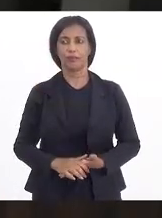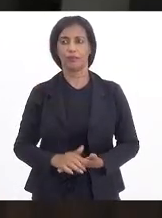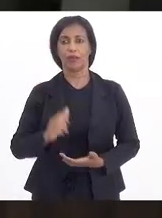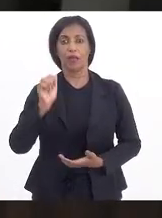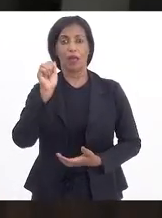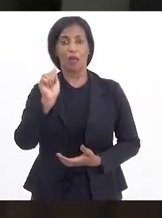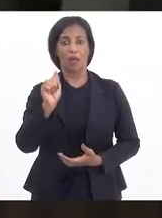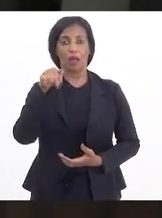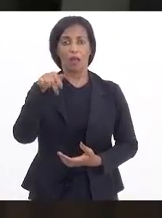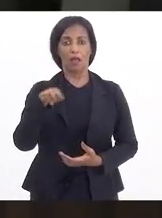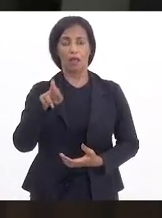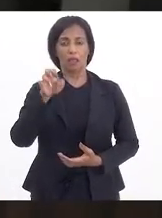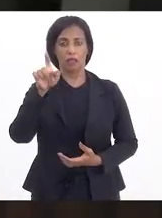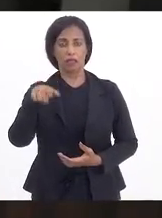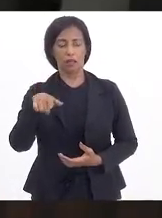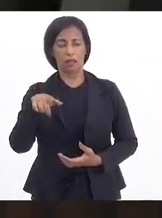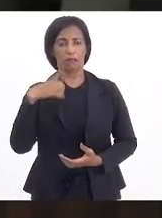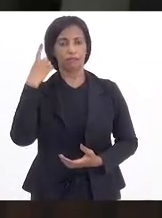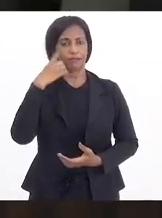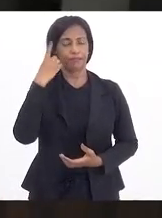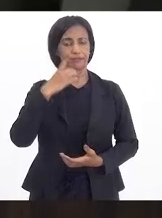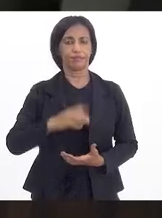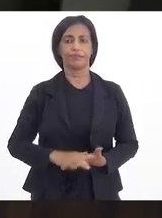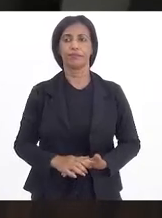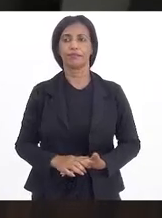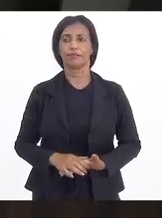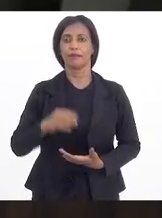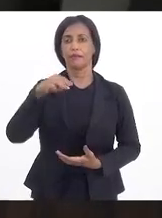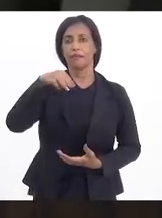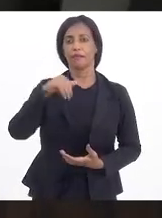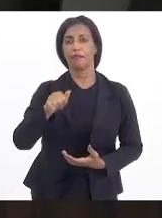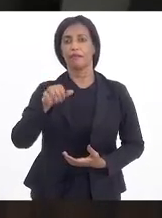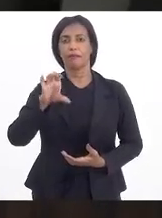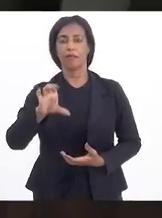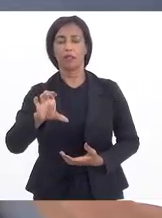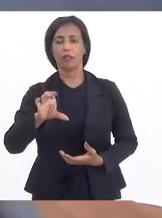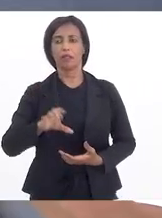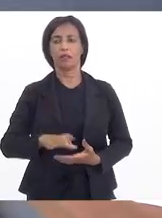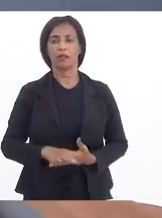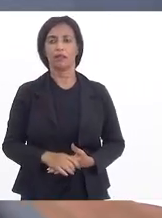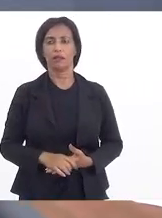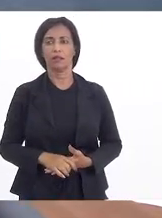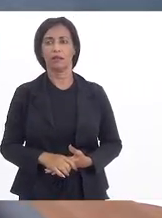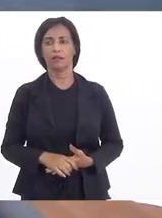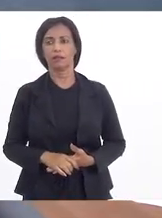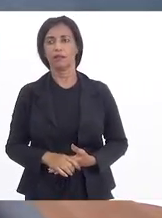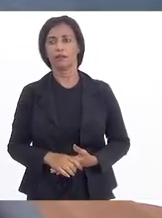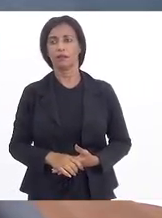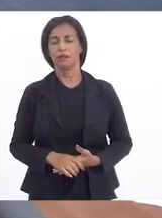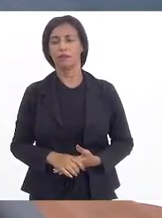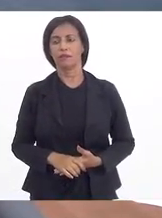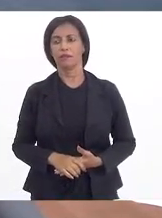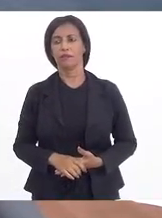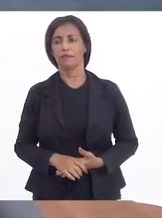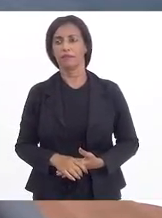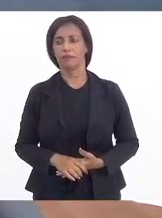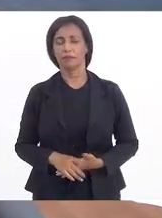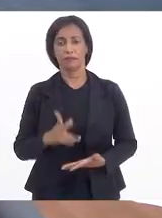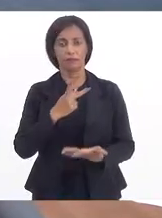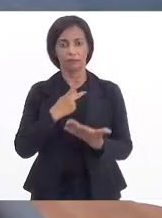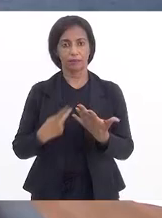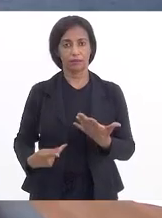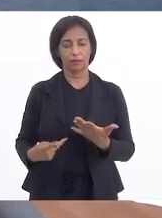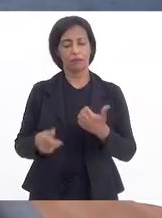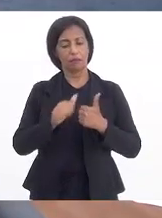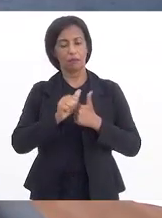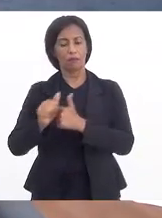Deputado André Correia André Correia deputado Carlos minc o que o